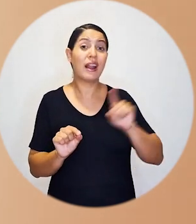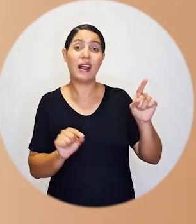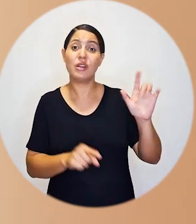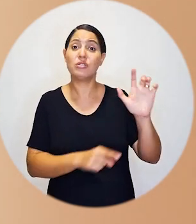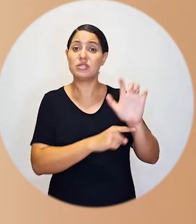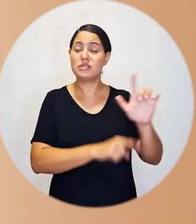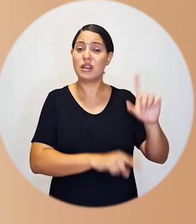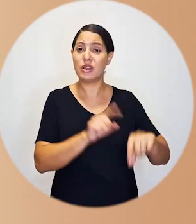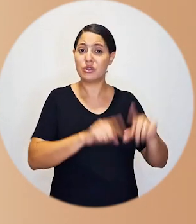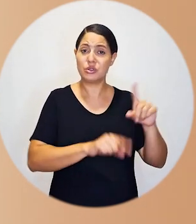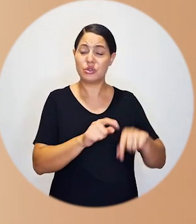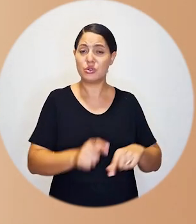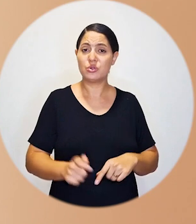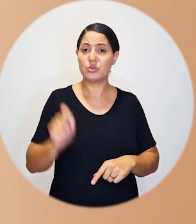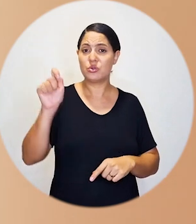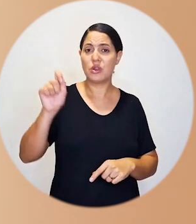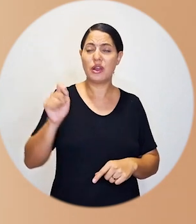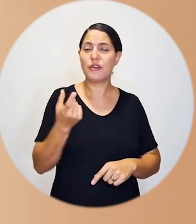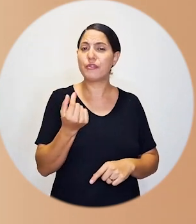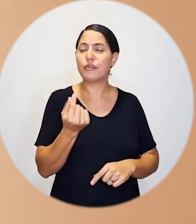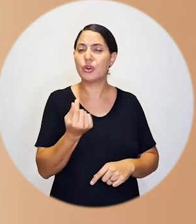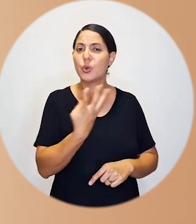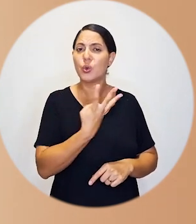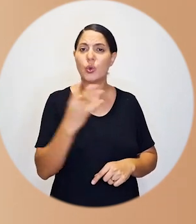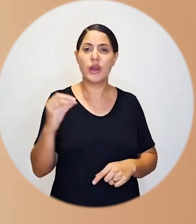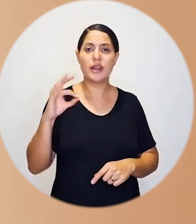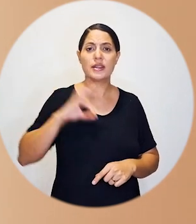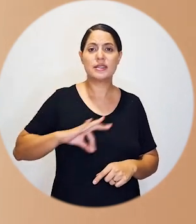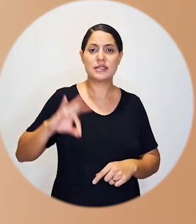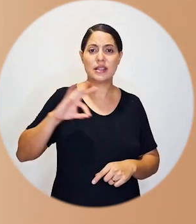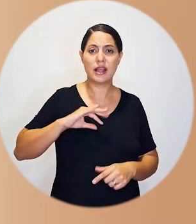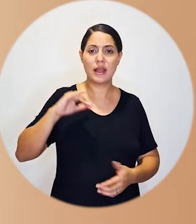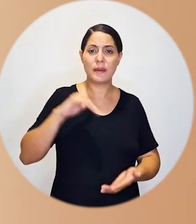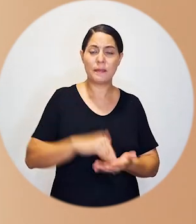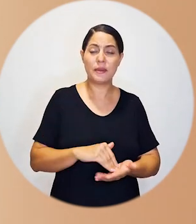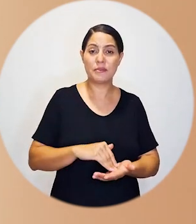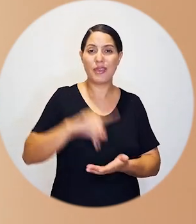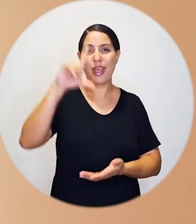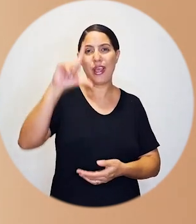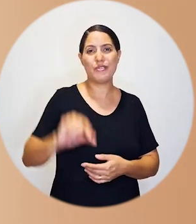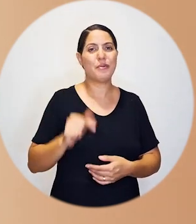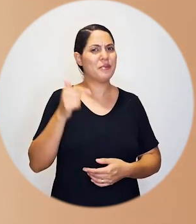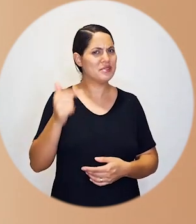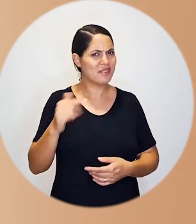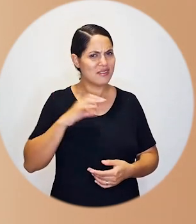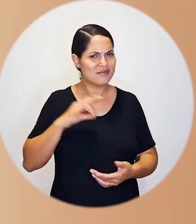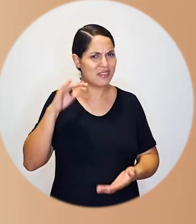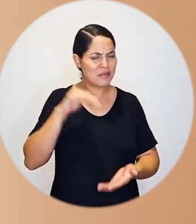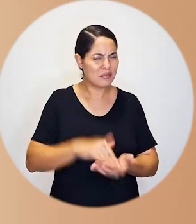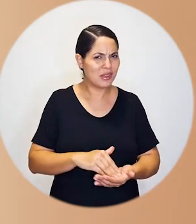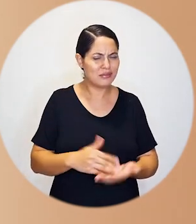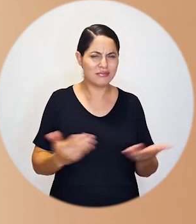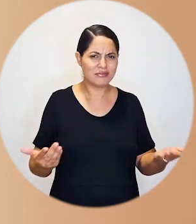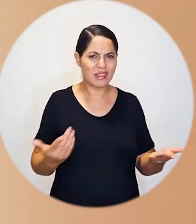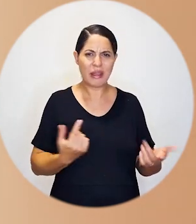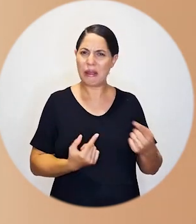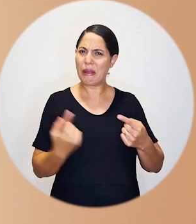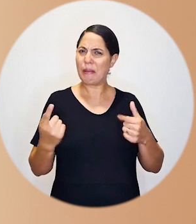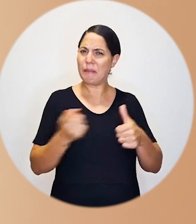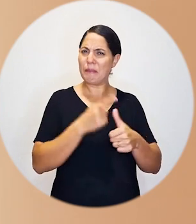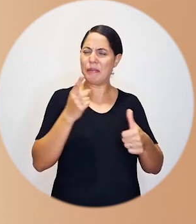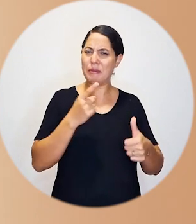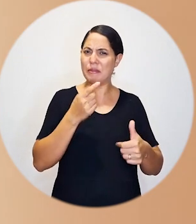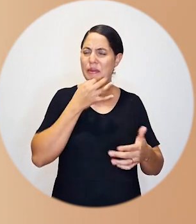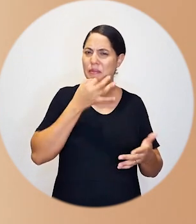tinha uma requisição de pequeno valor de 40 salários mínimos e diminuiu para 7, quando não podia fazê-lo. Esse é o primeiro argumento que